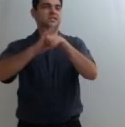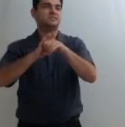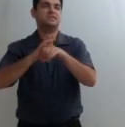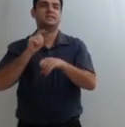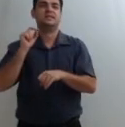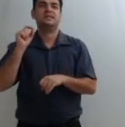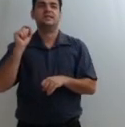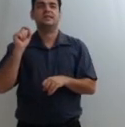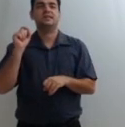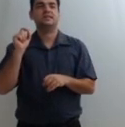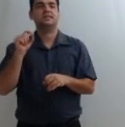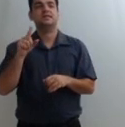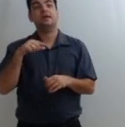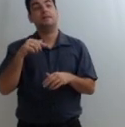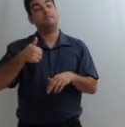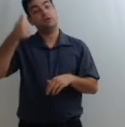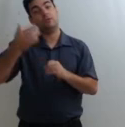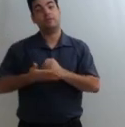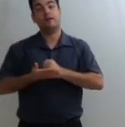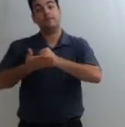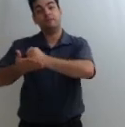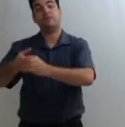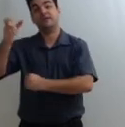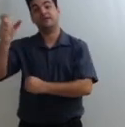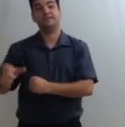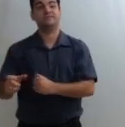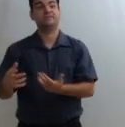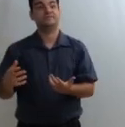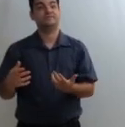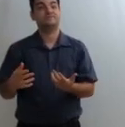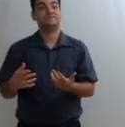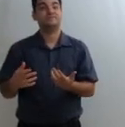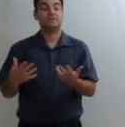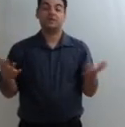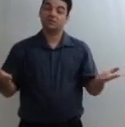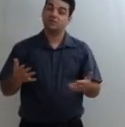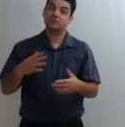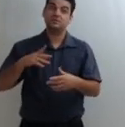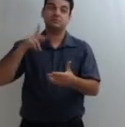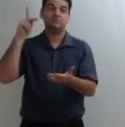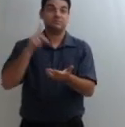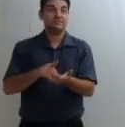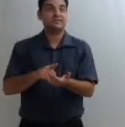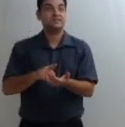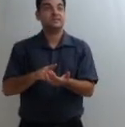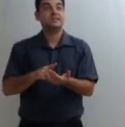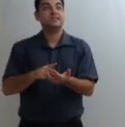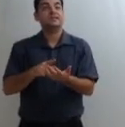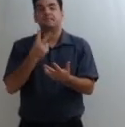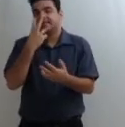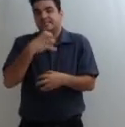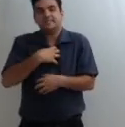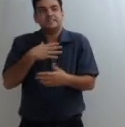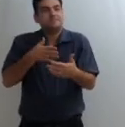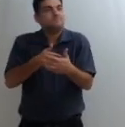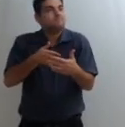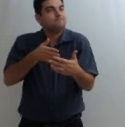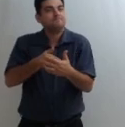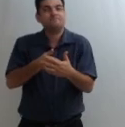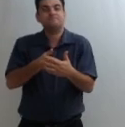mais benéficas e que visam, no caso concreto, criar uma limitação a um poder